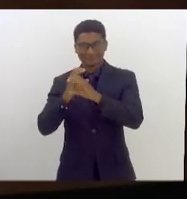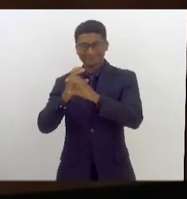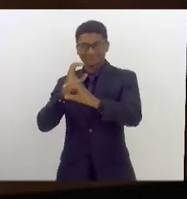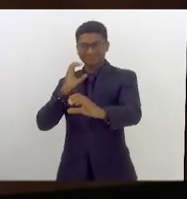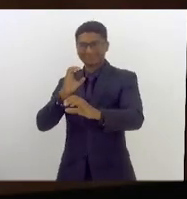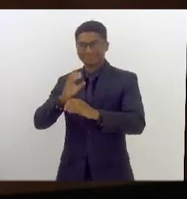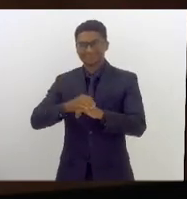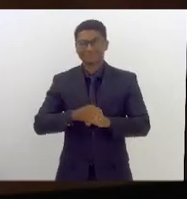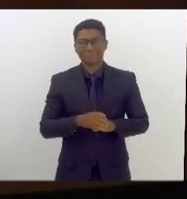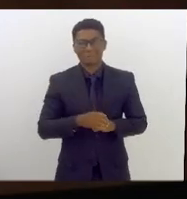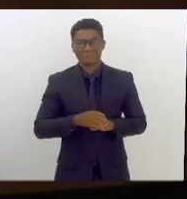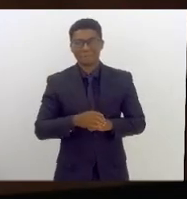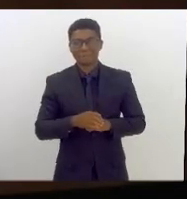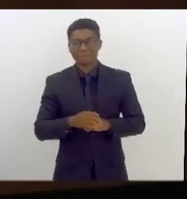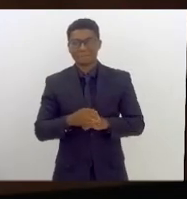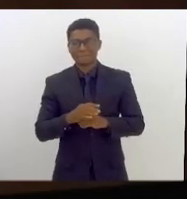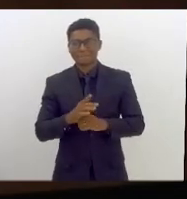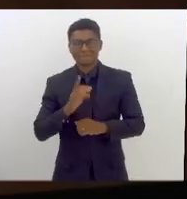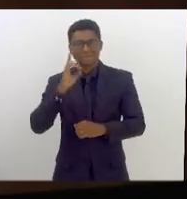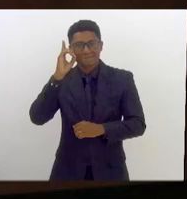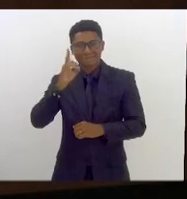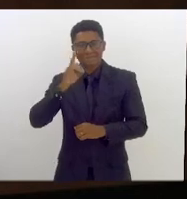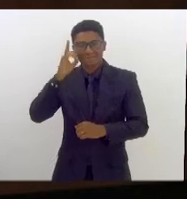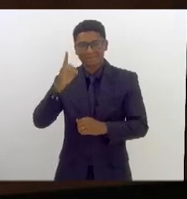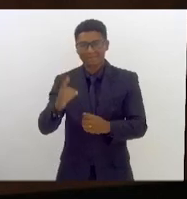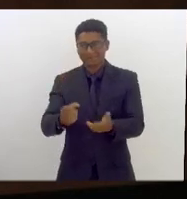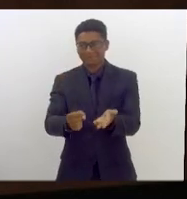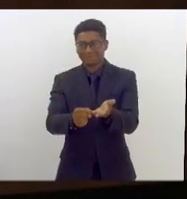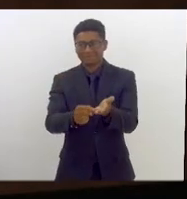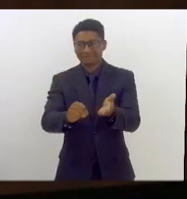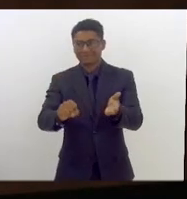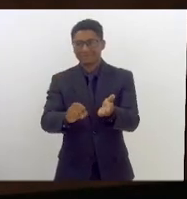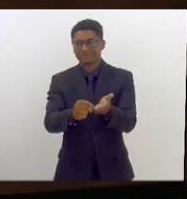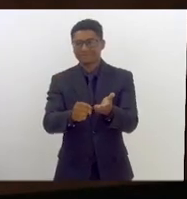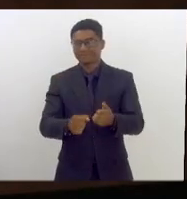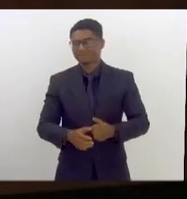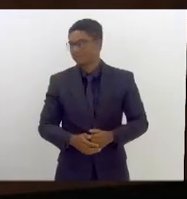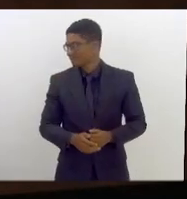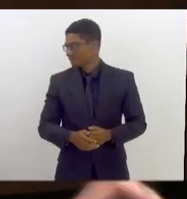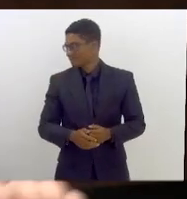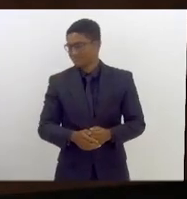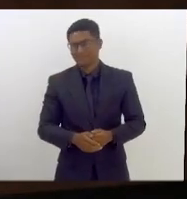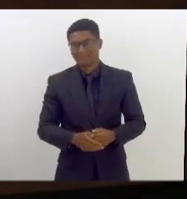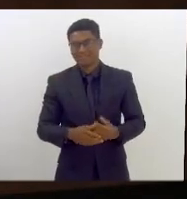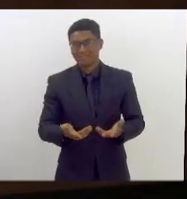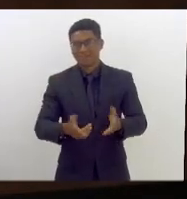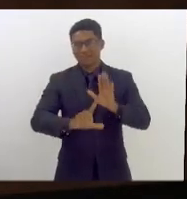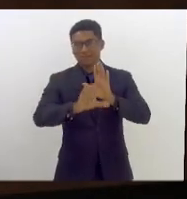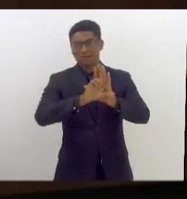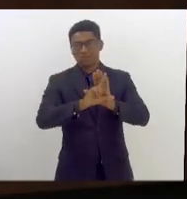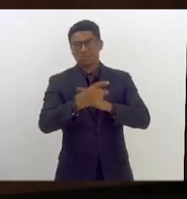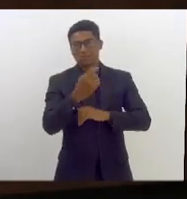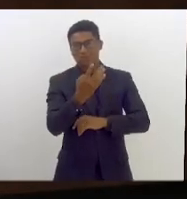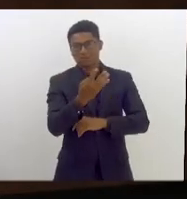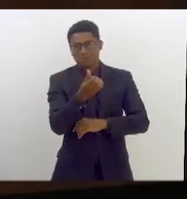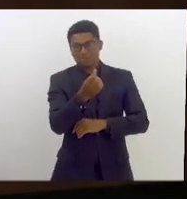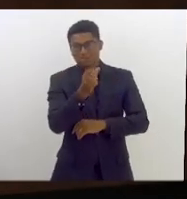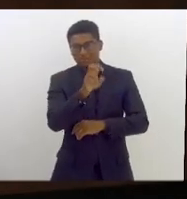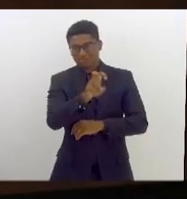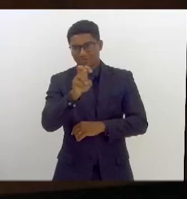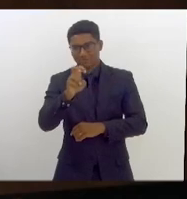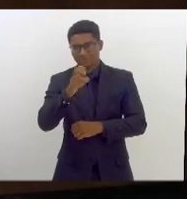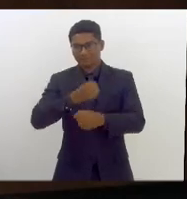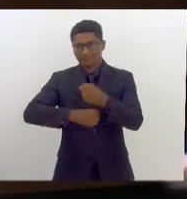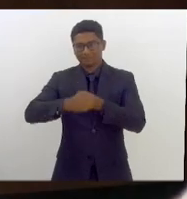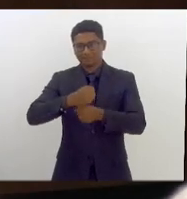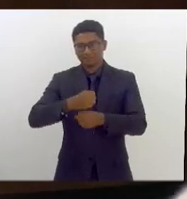mecânico, deputado Samuel Malafaia, que altera a lei 5.645, de 10,